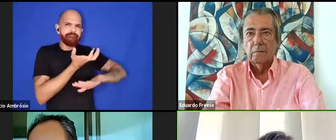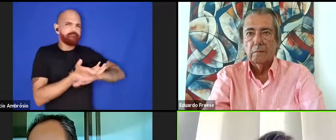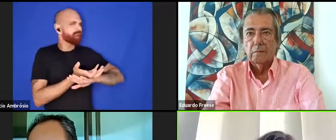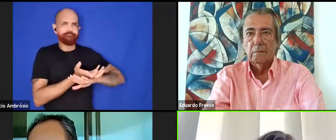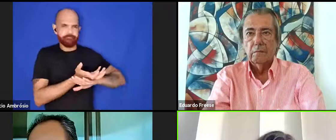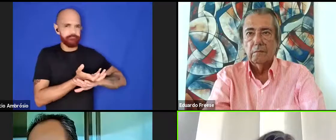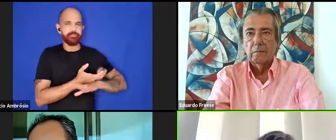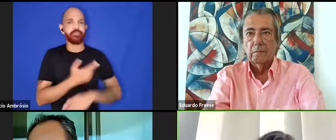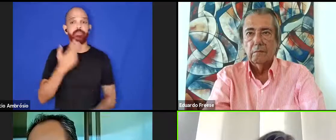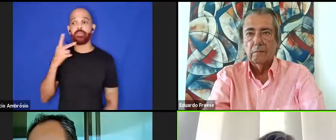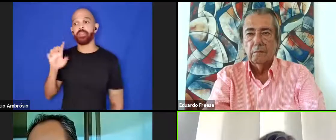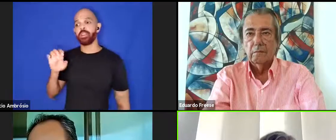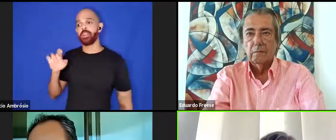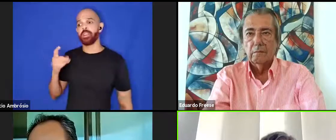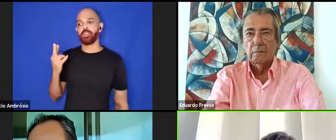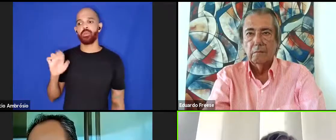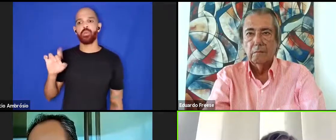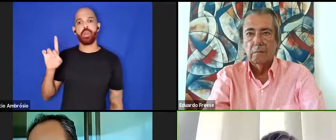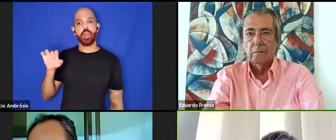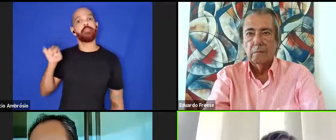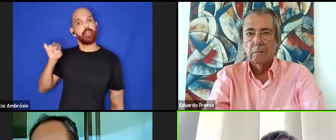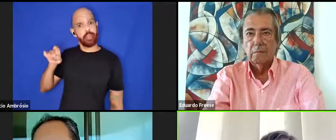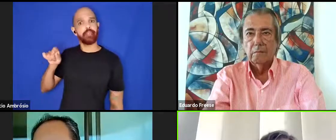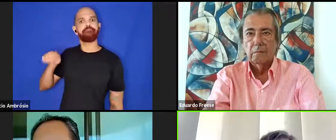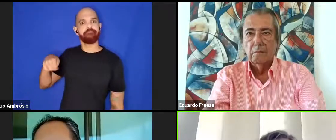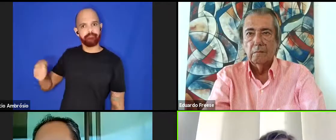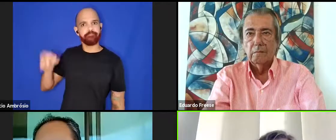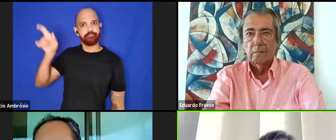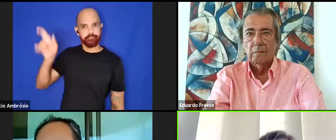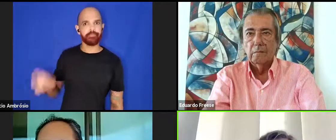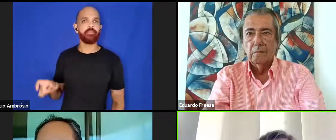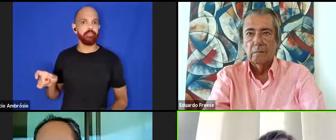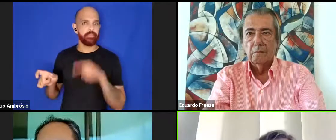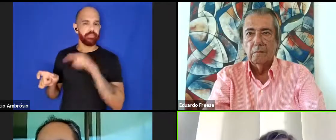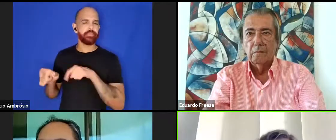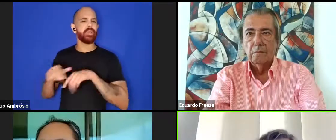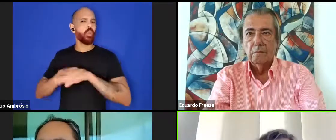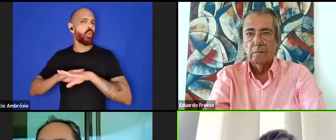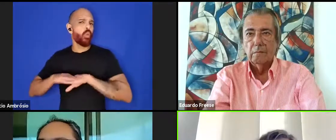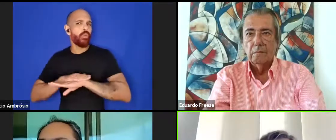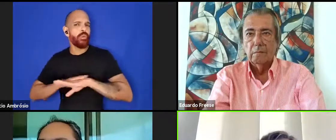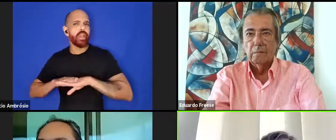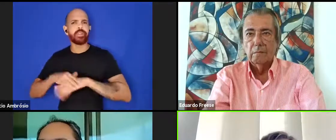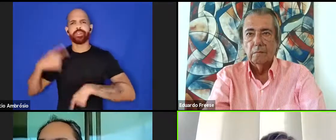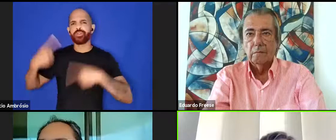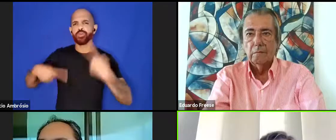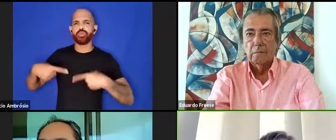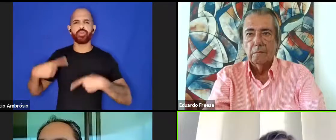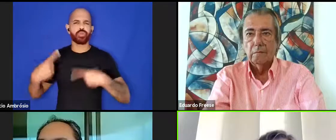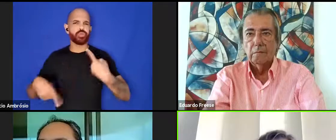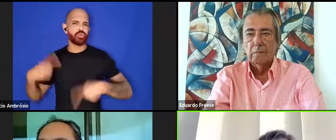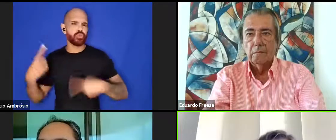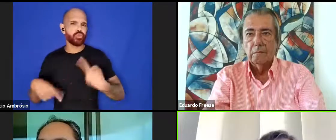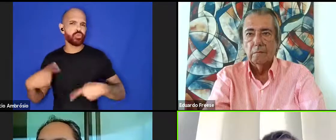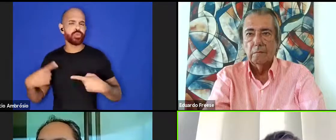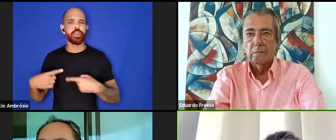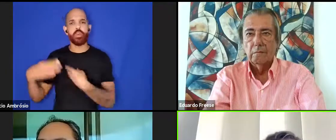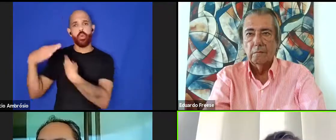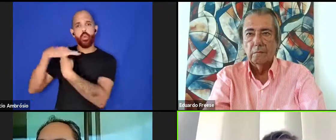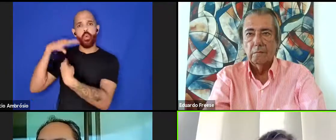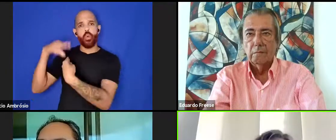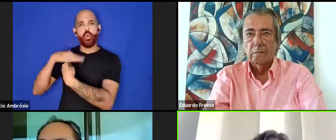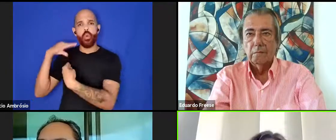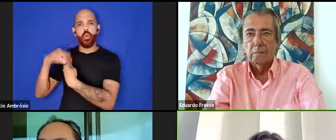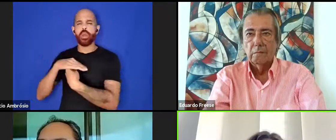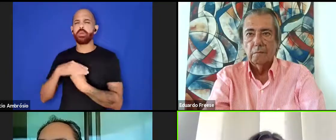que Eduardo foi essa pessoa, e é, né? As conversas, a discussão política, as orientações infindáveis